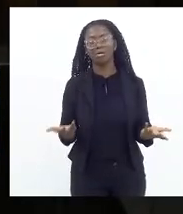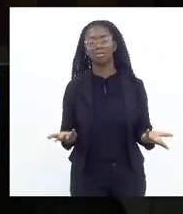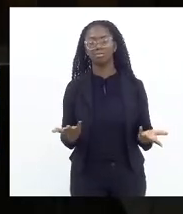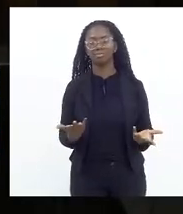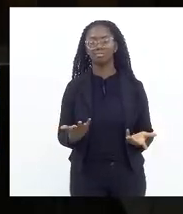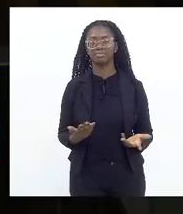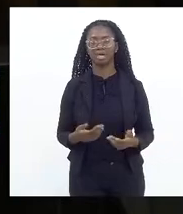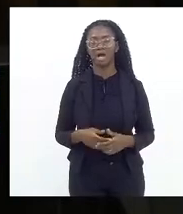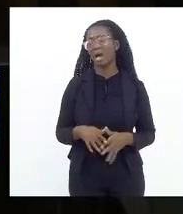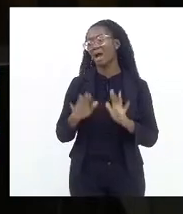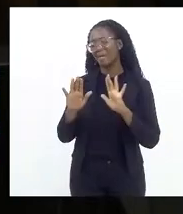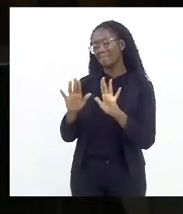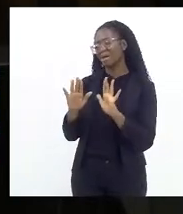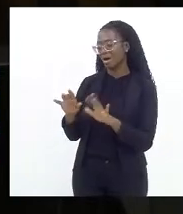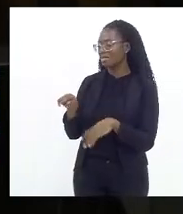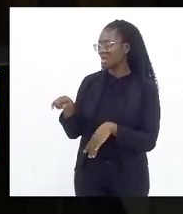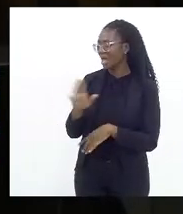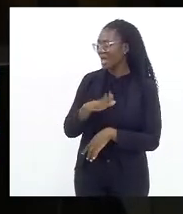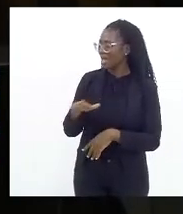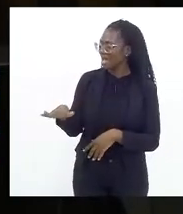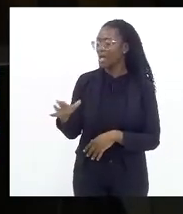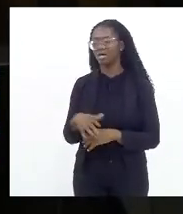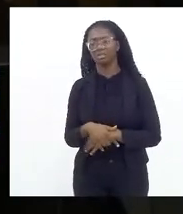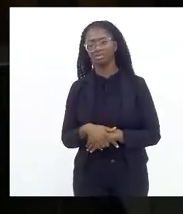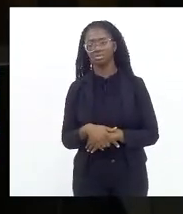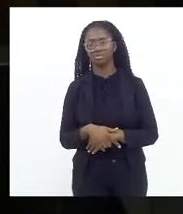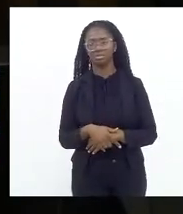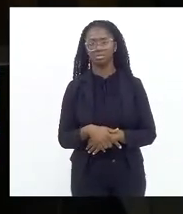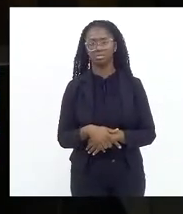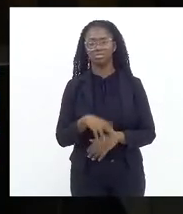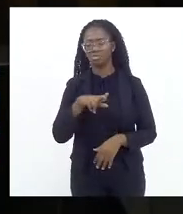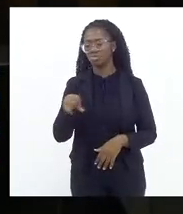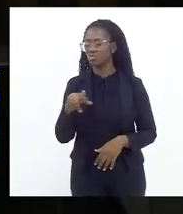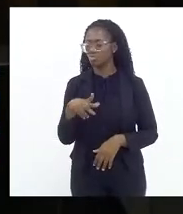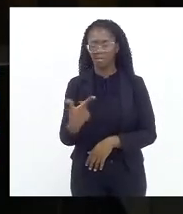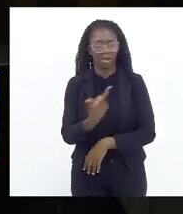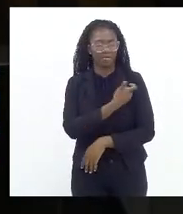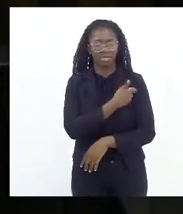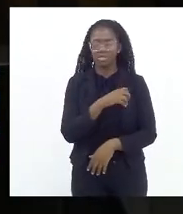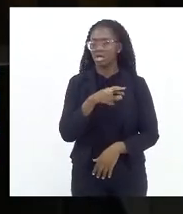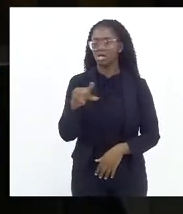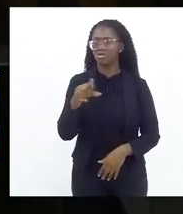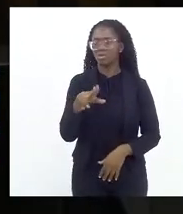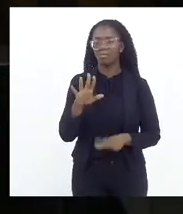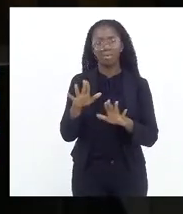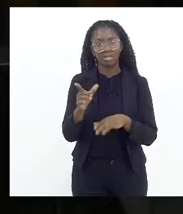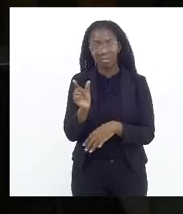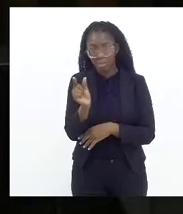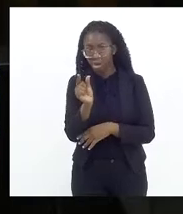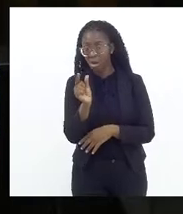população é criança. Não é público-alvo para vacinação. Uma parcela pequena.